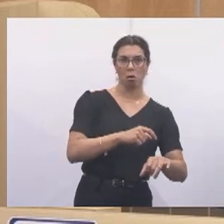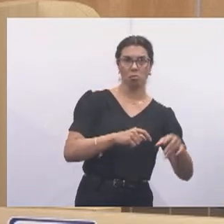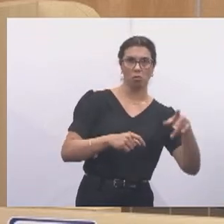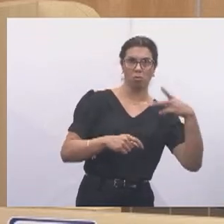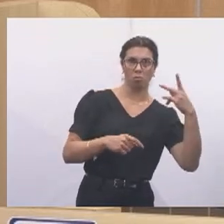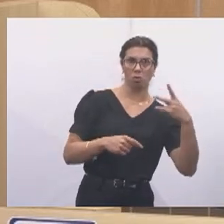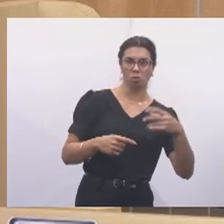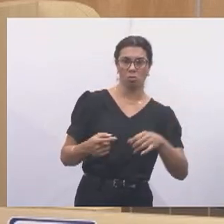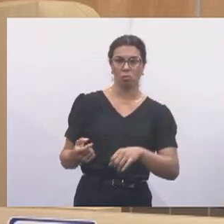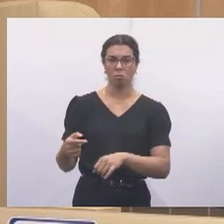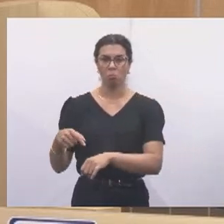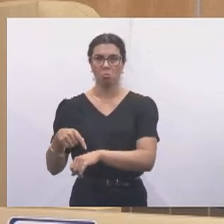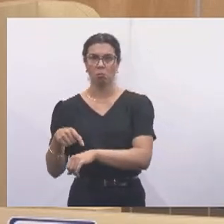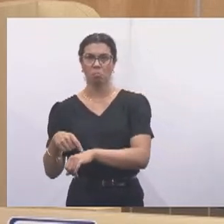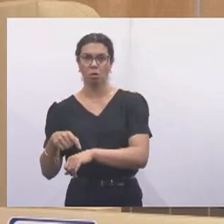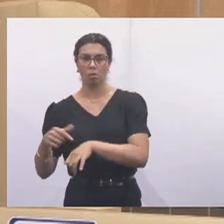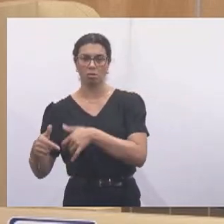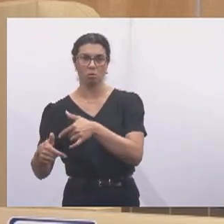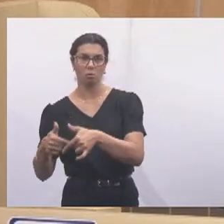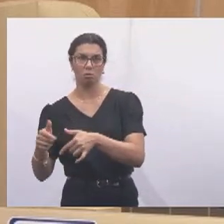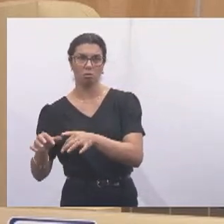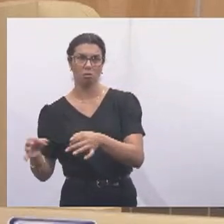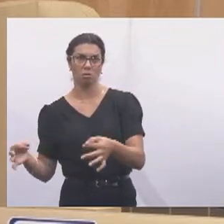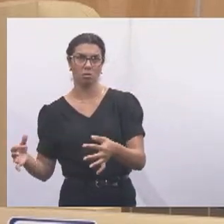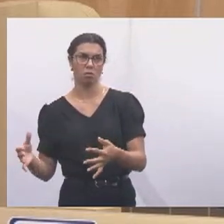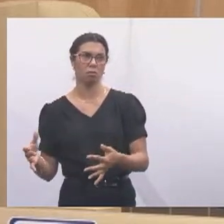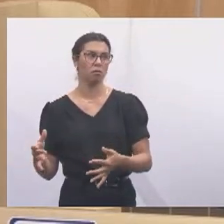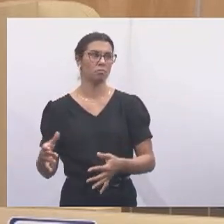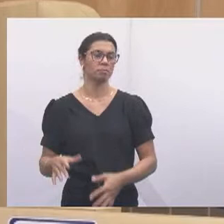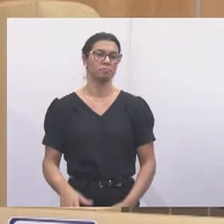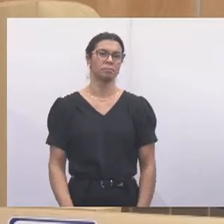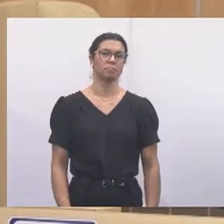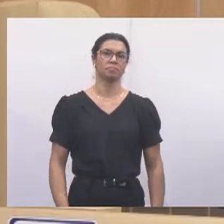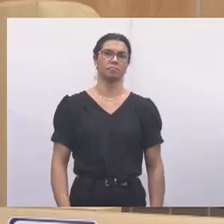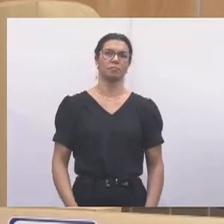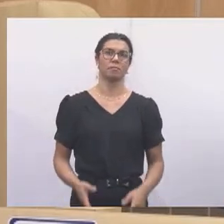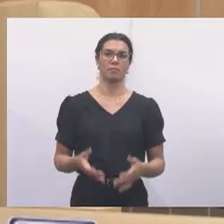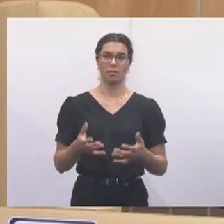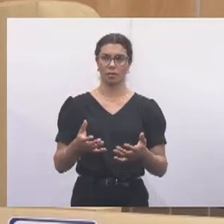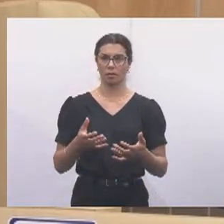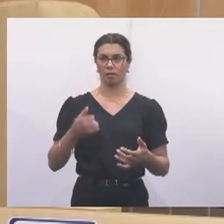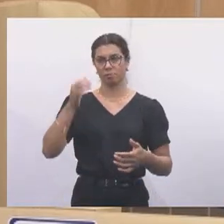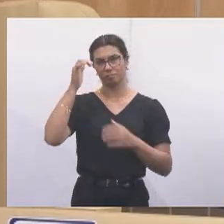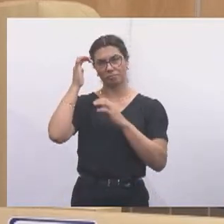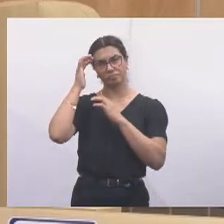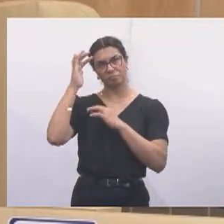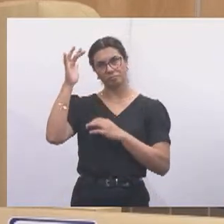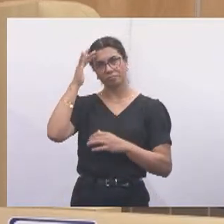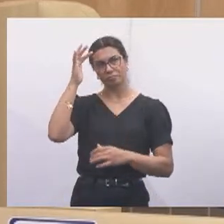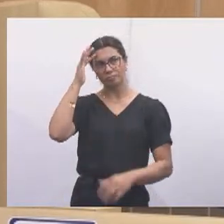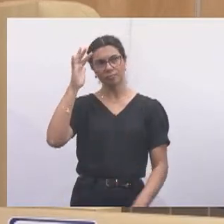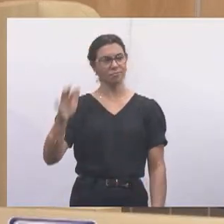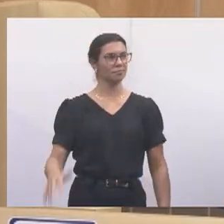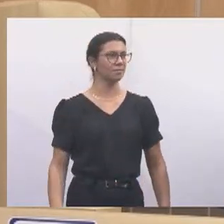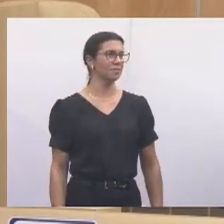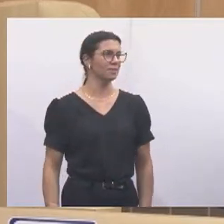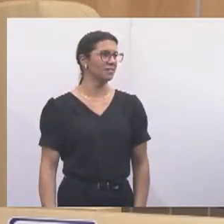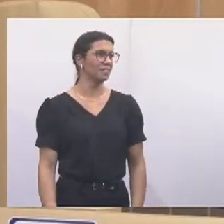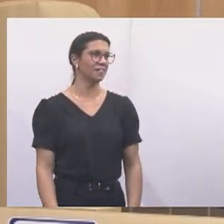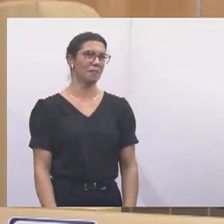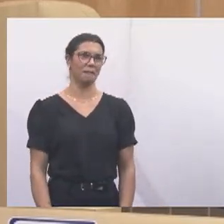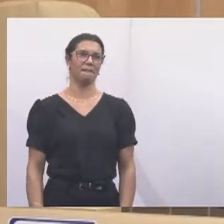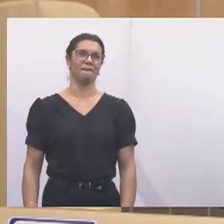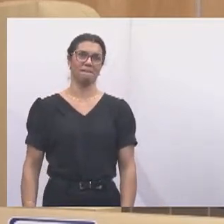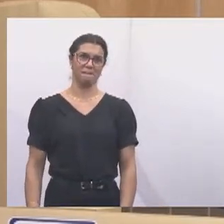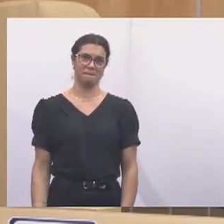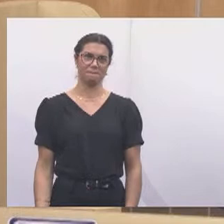você realmente está trabalhando? Só para reflexão, né? Mas tá bom, não é